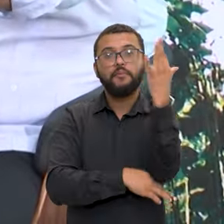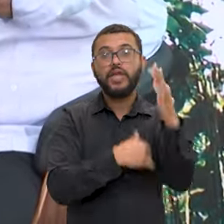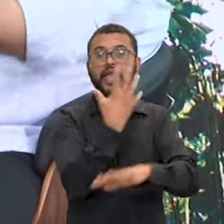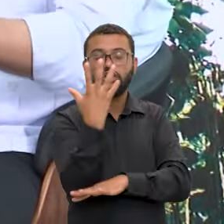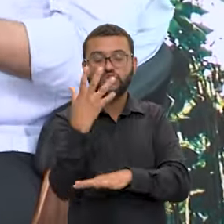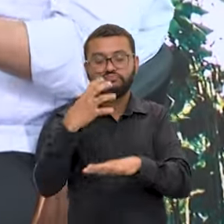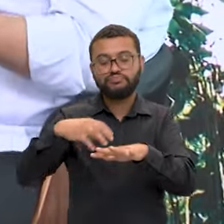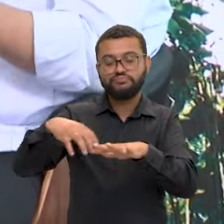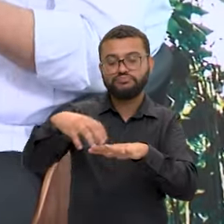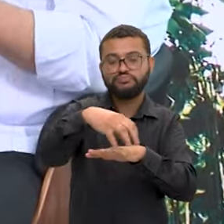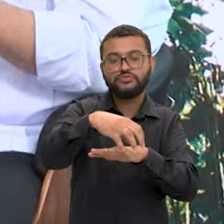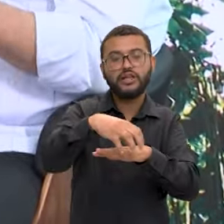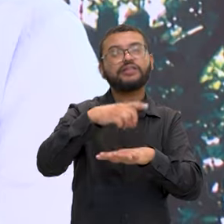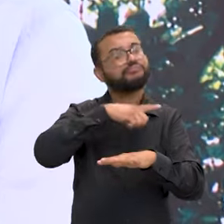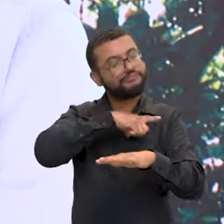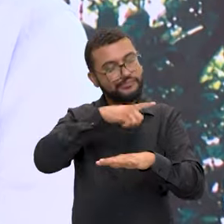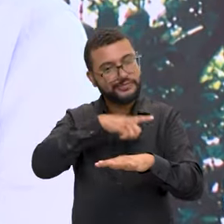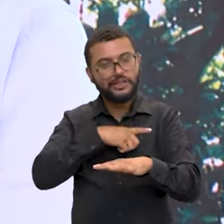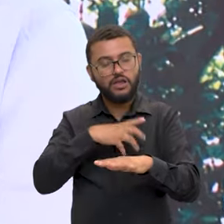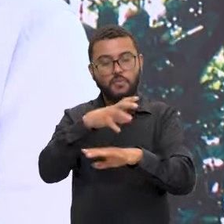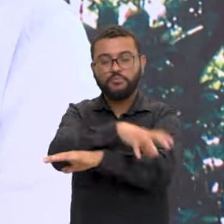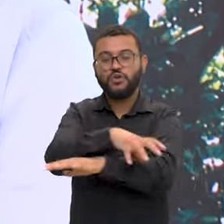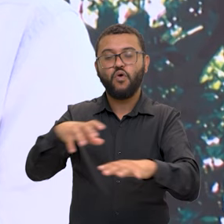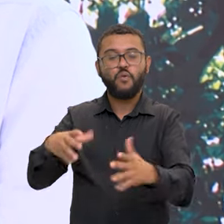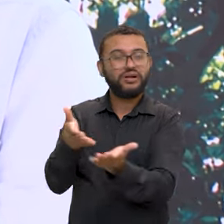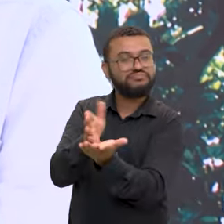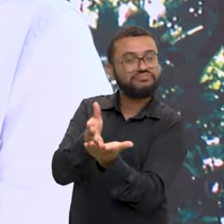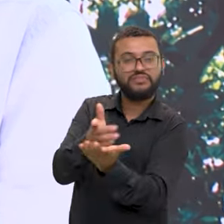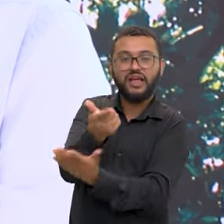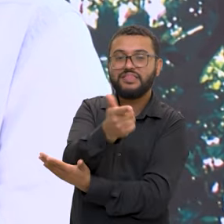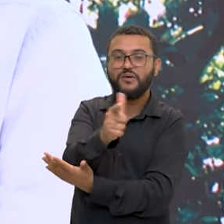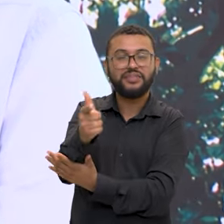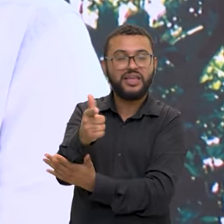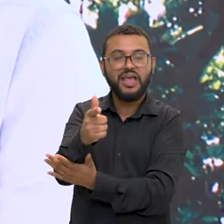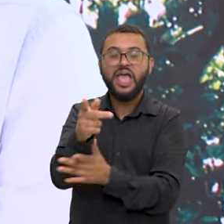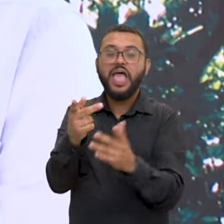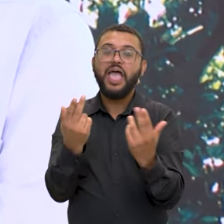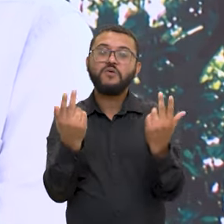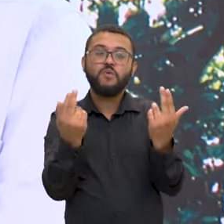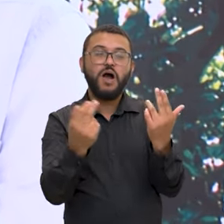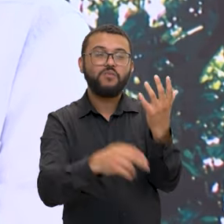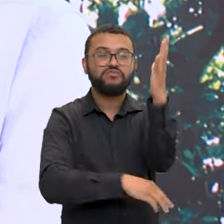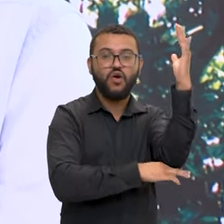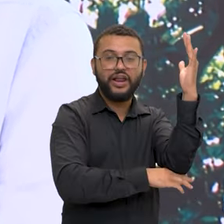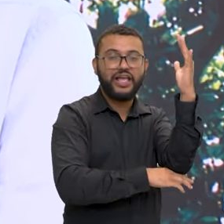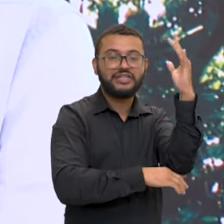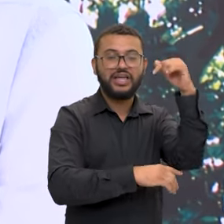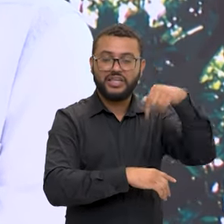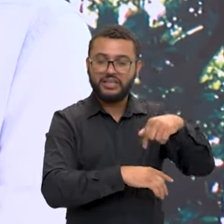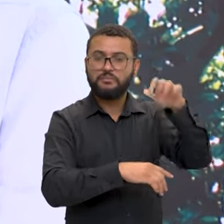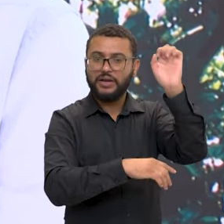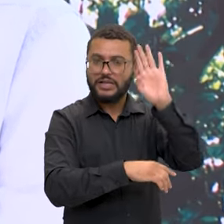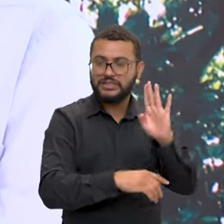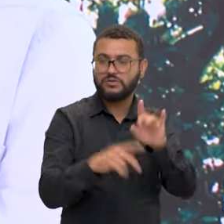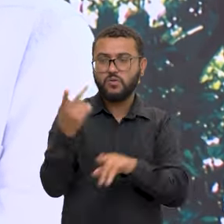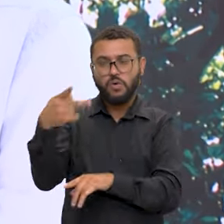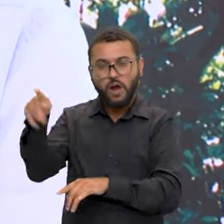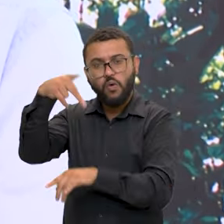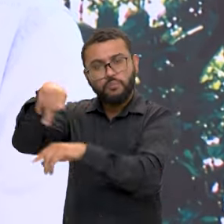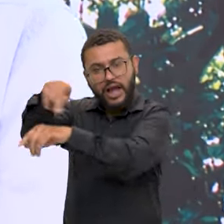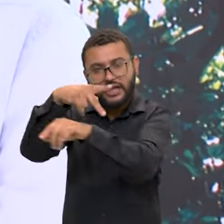nos outros países. Com certeza. É o mesmo ecossistema com as suas, claro, as